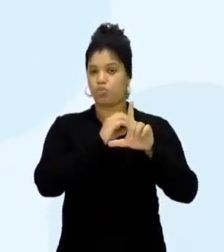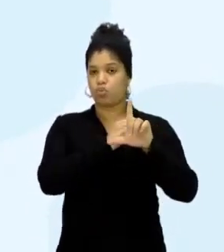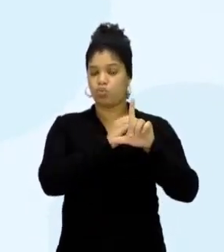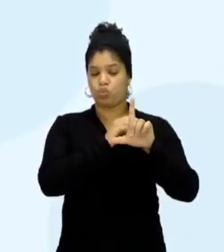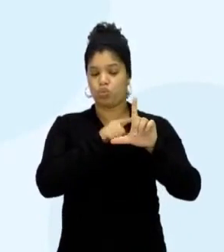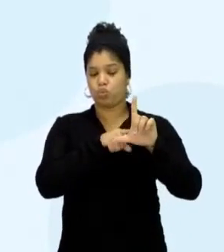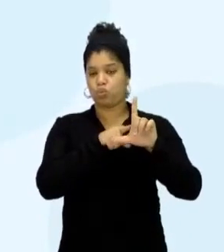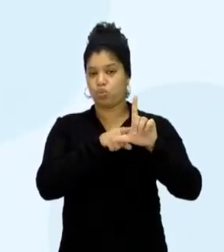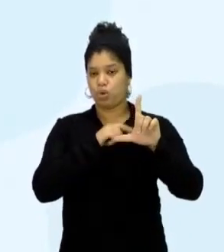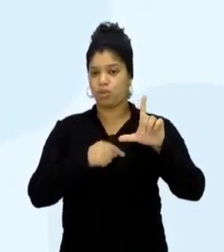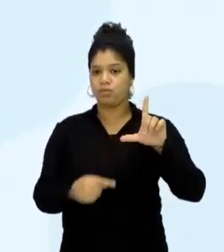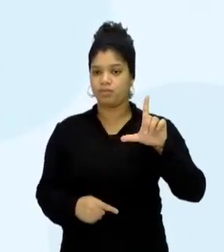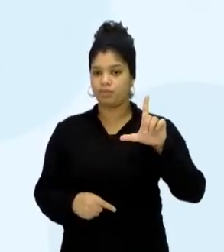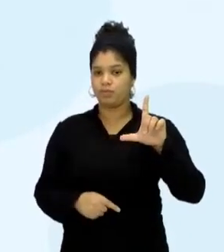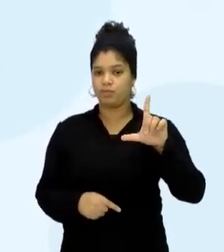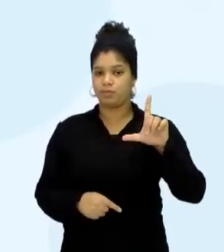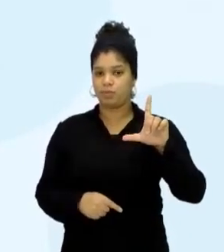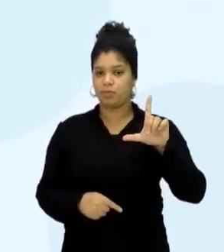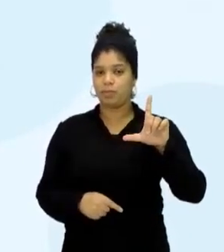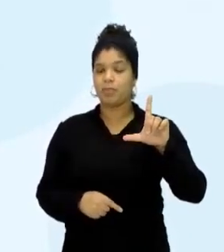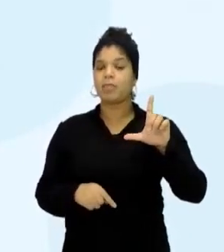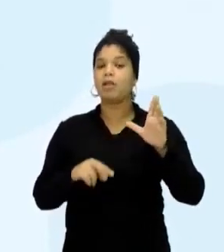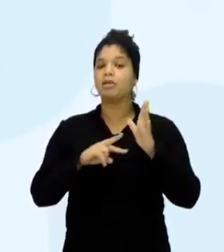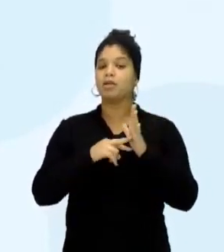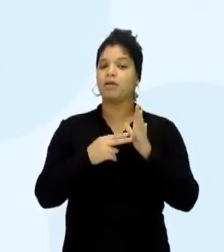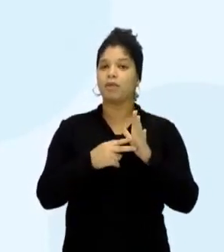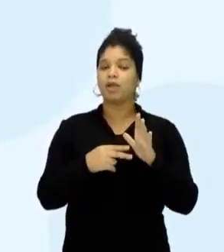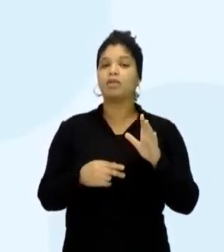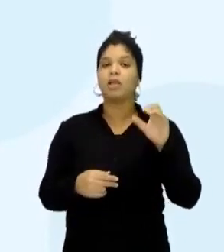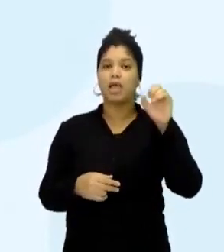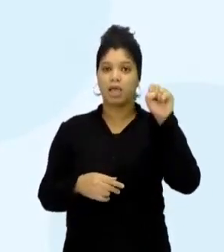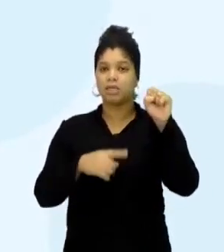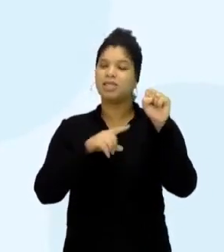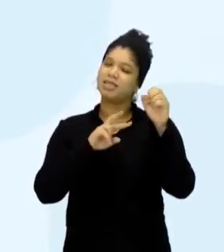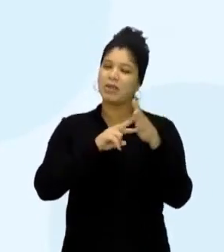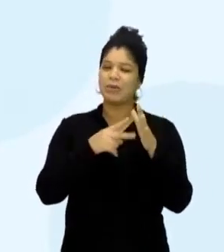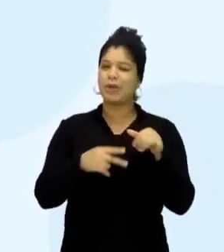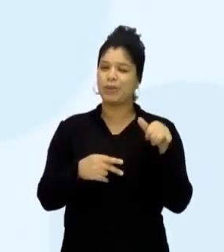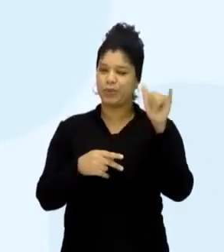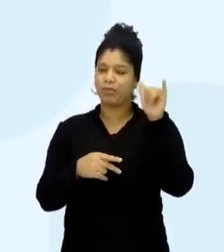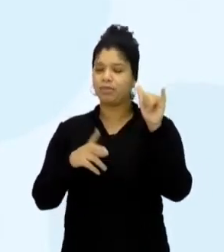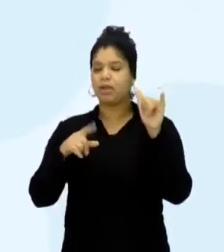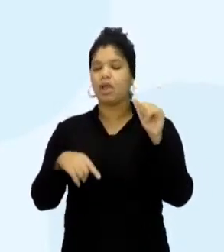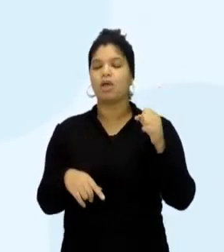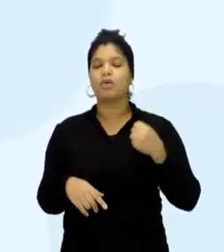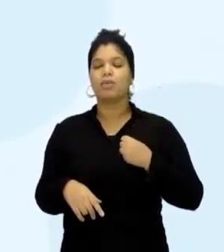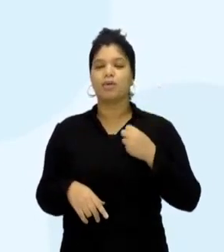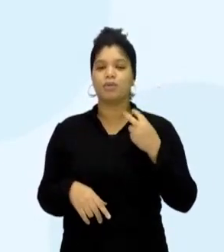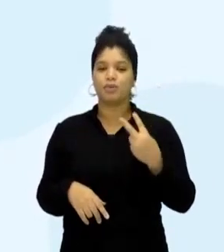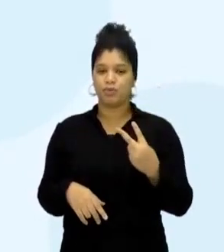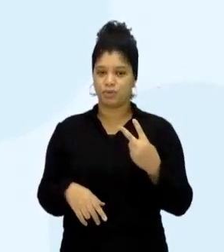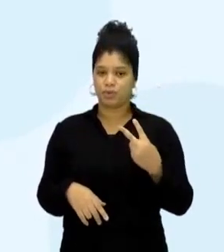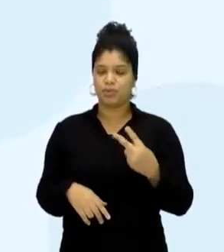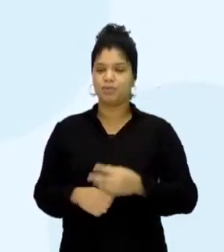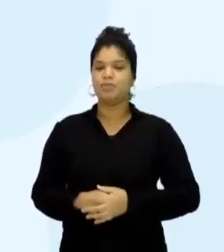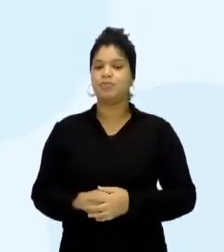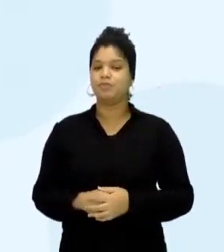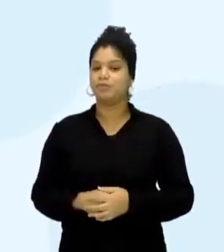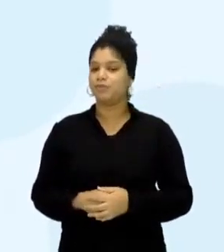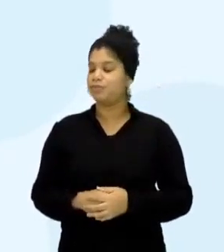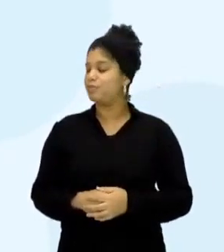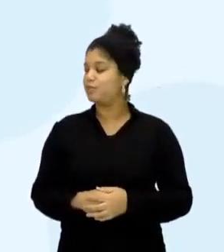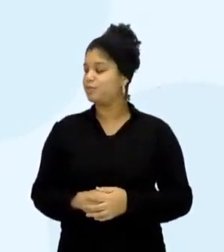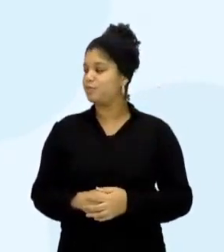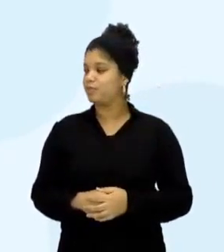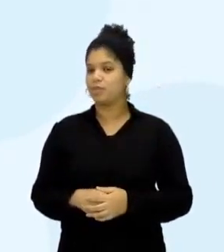2 no S de T, quer dizer que no eixo S, que é o nosso Y, né? Vai estar no número 2. Então exatamente aqui, em cima do